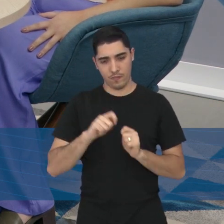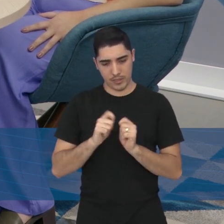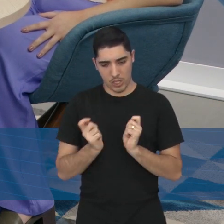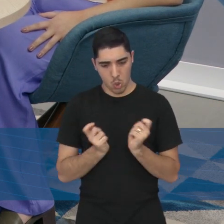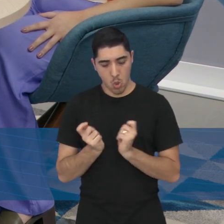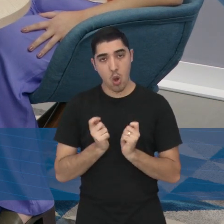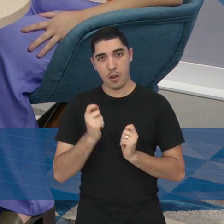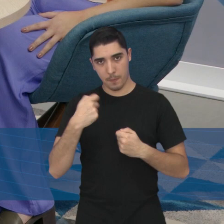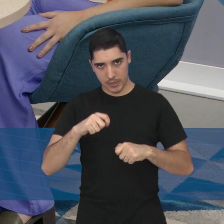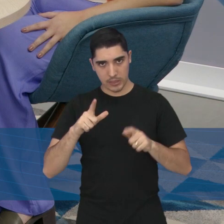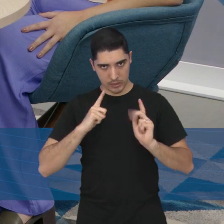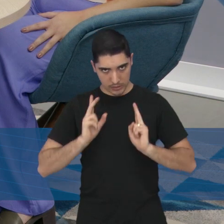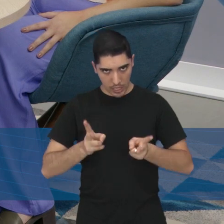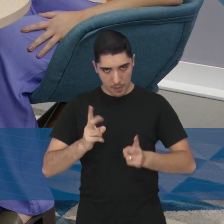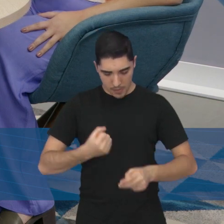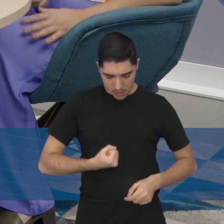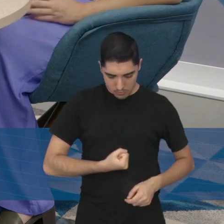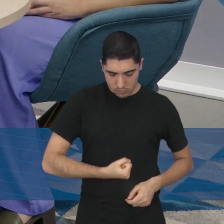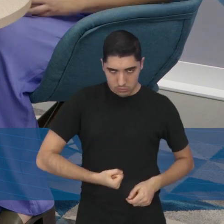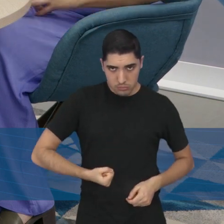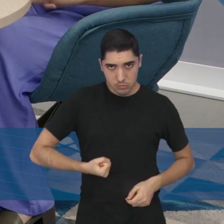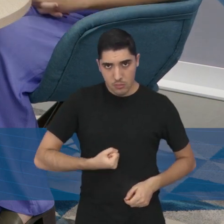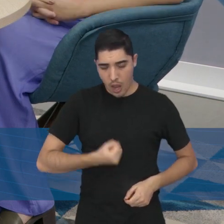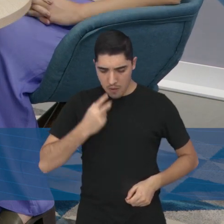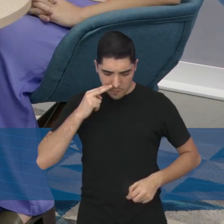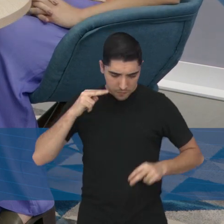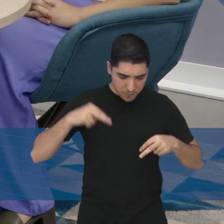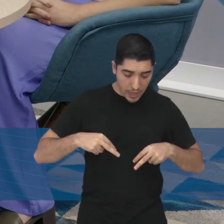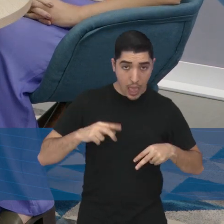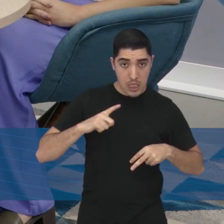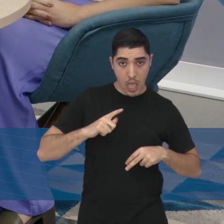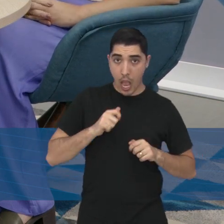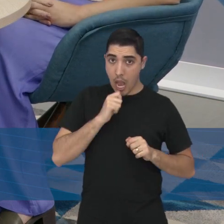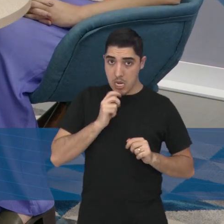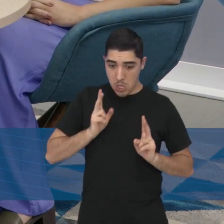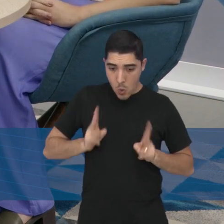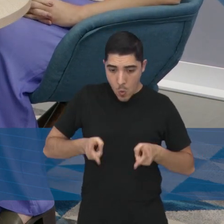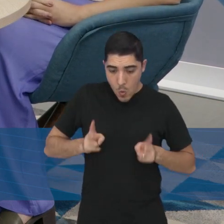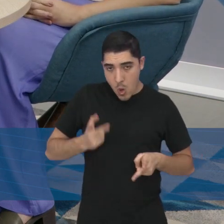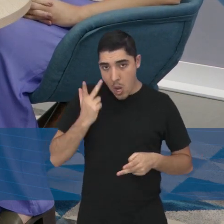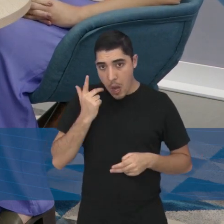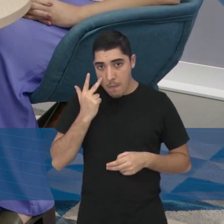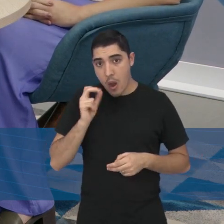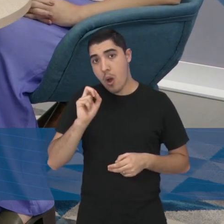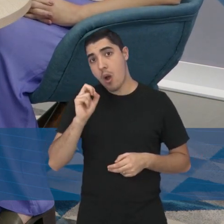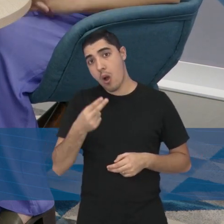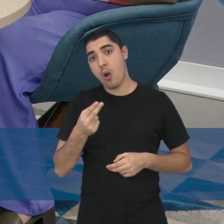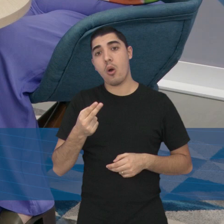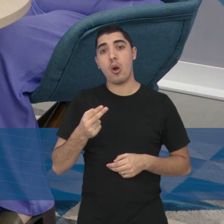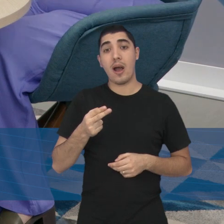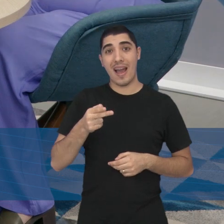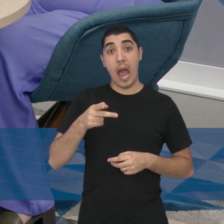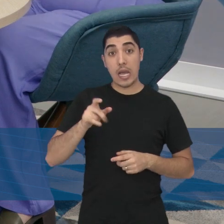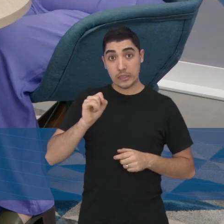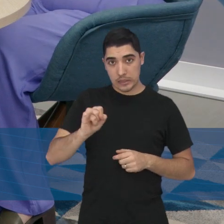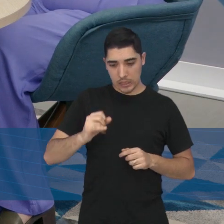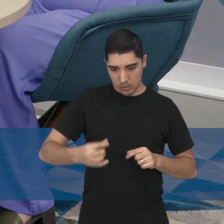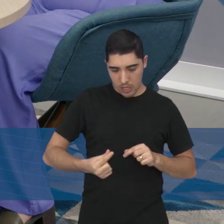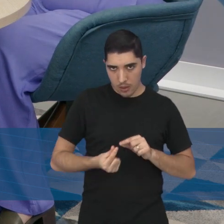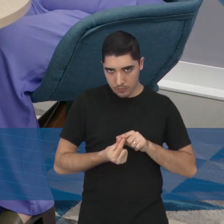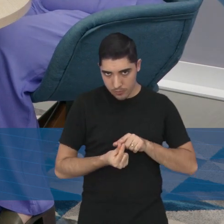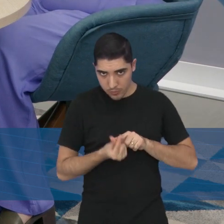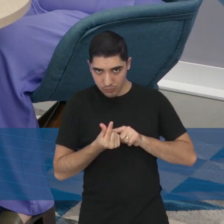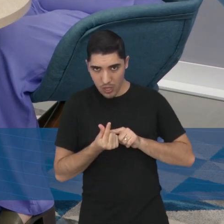ultrassons para ver se o DIU está fora do lugar, porque é uma coisa que pode acontecer, né? Mas também é feito esse controle, né? Assim que ela coloca, ela é